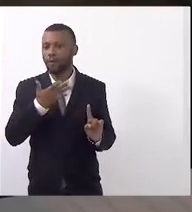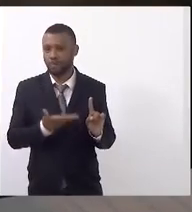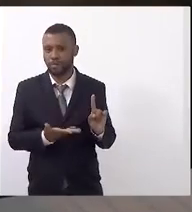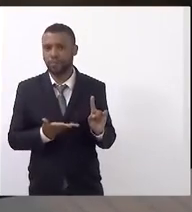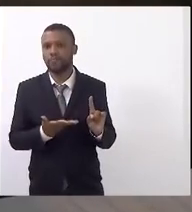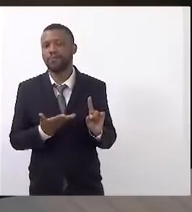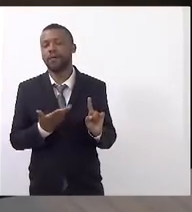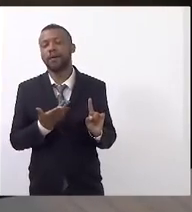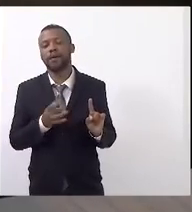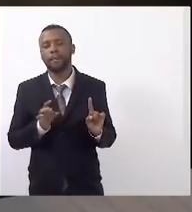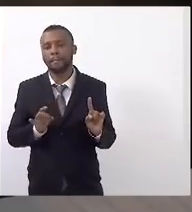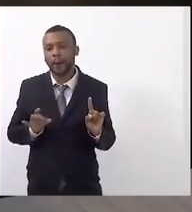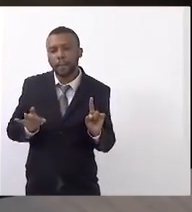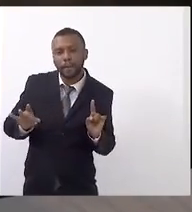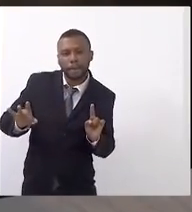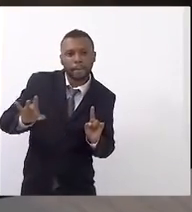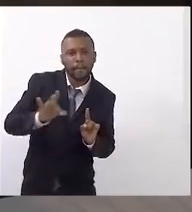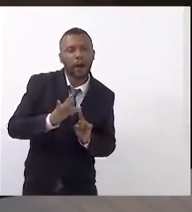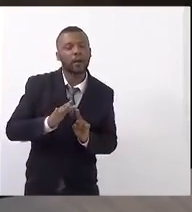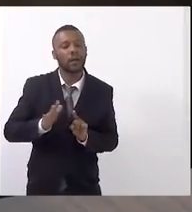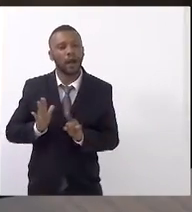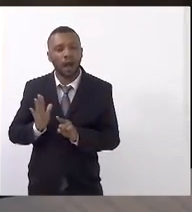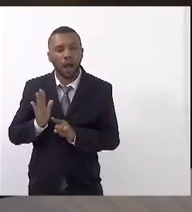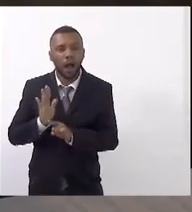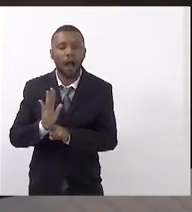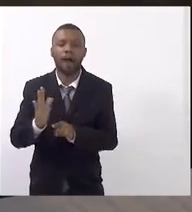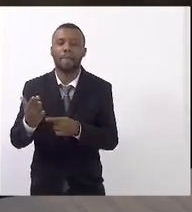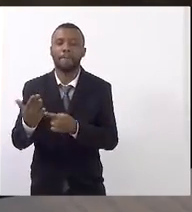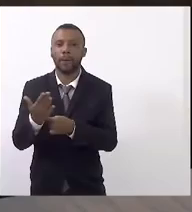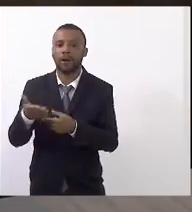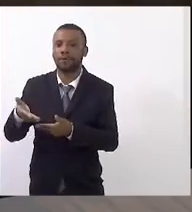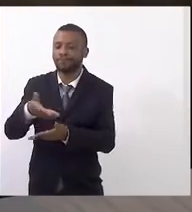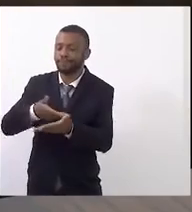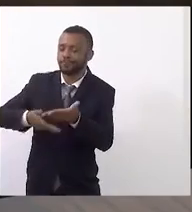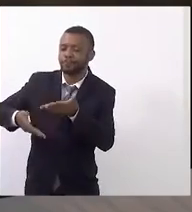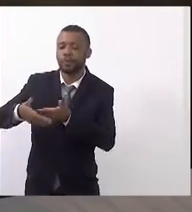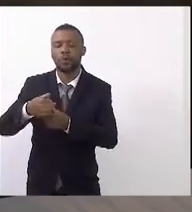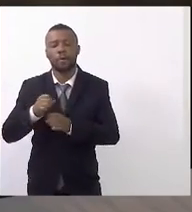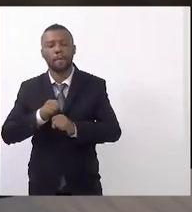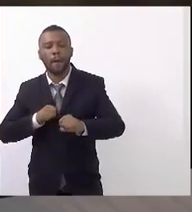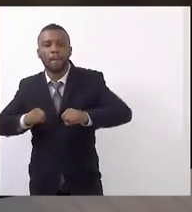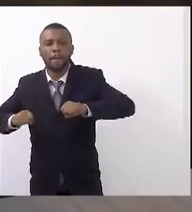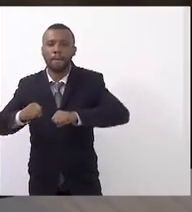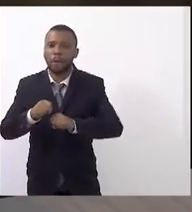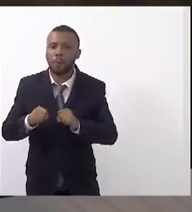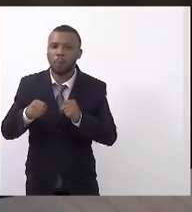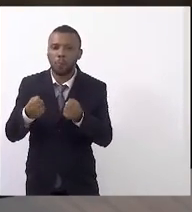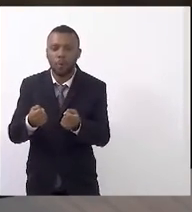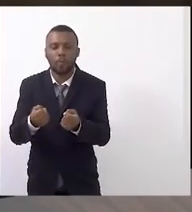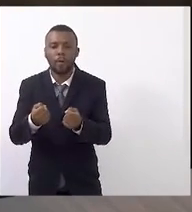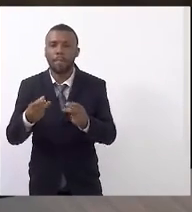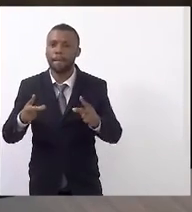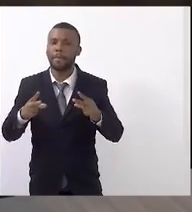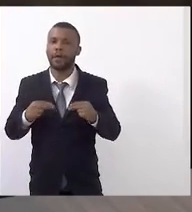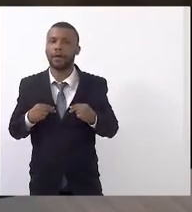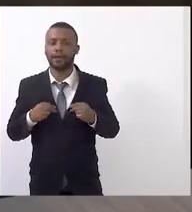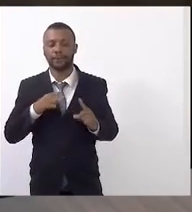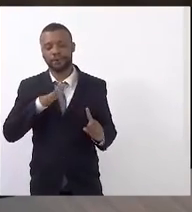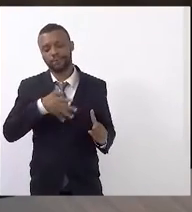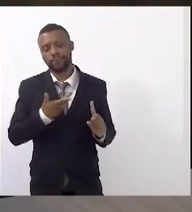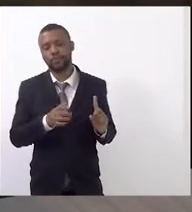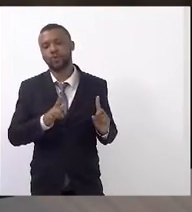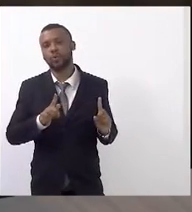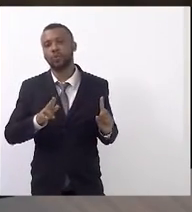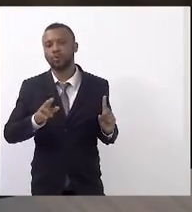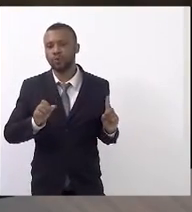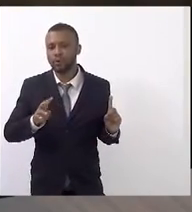e aquelas que contribuíram para o nosso Estado bravamente, merece Gustavo Nobre. A quem não conhece,